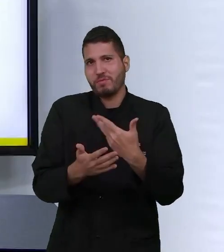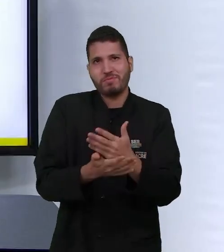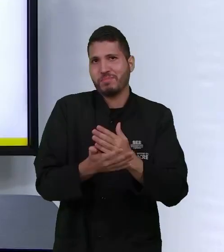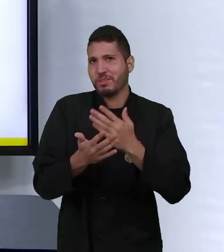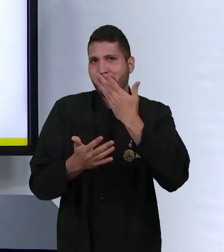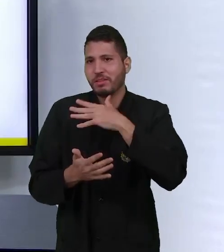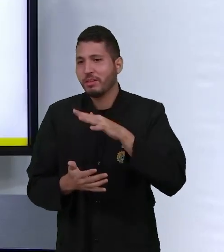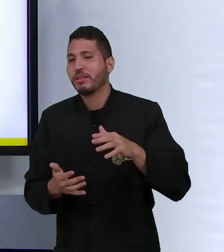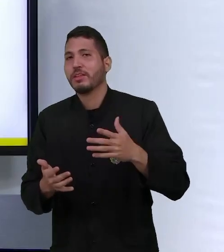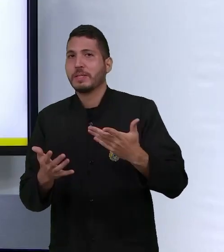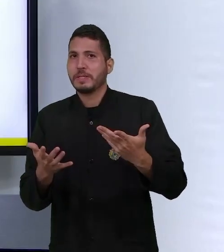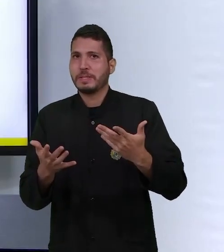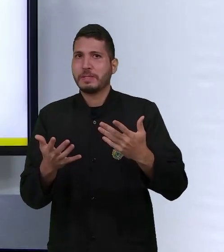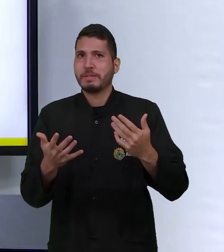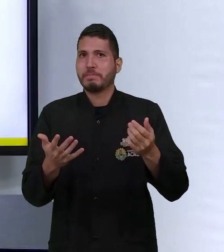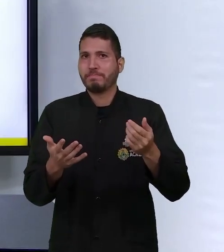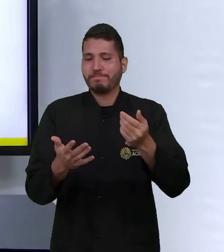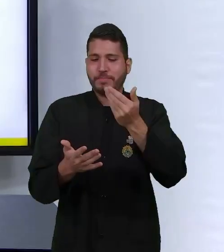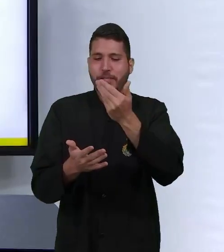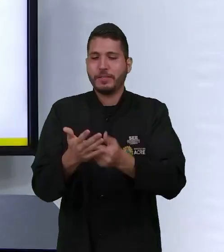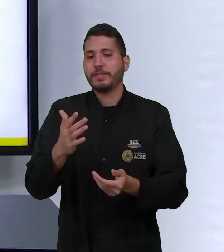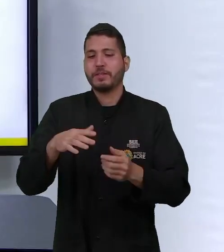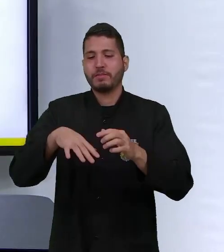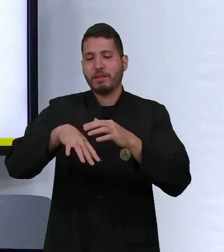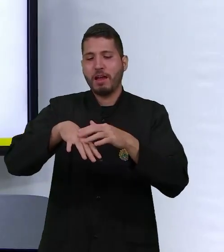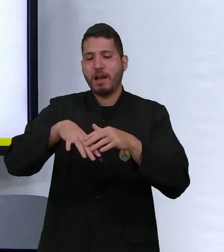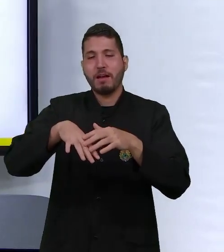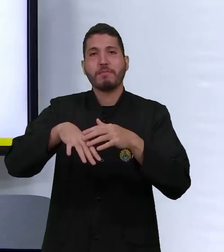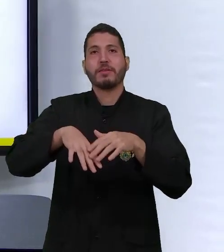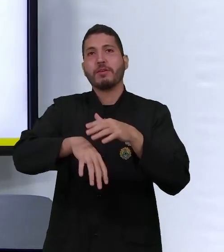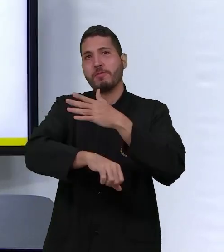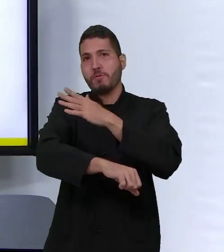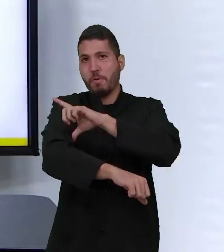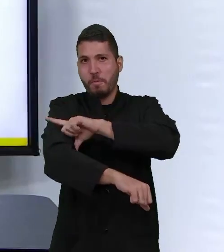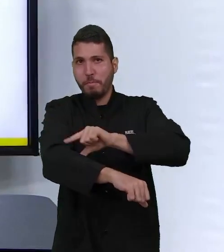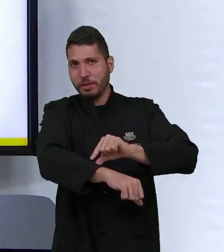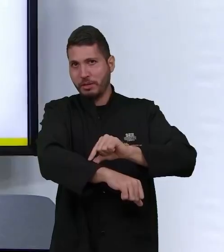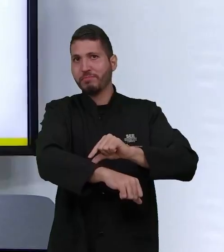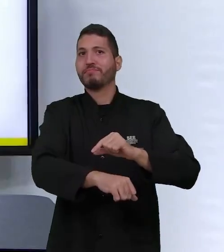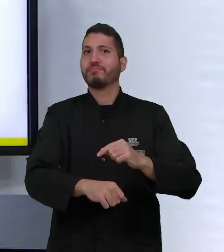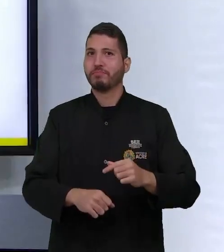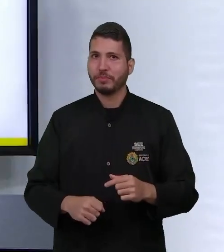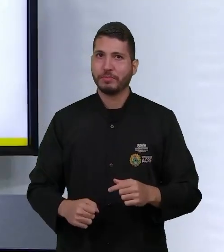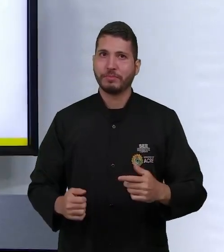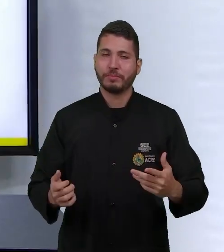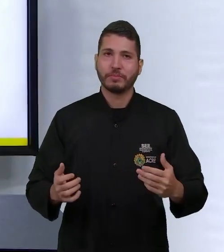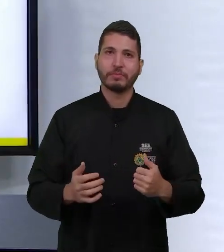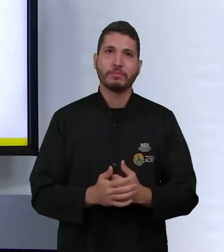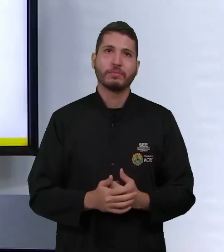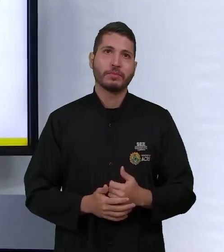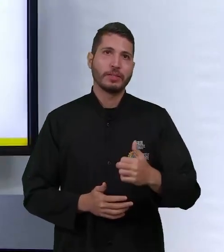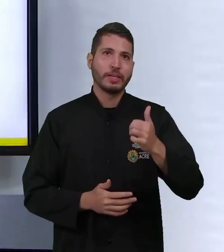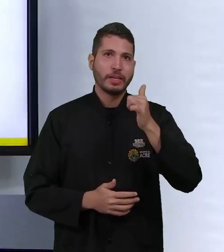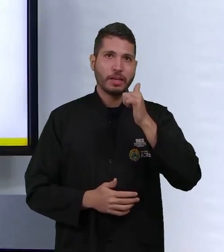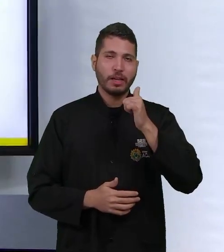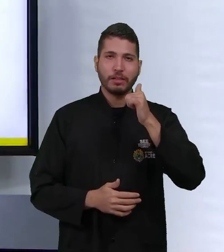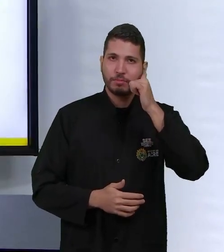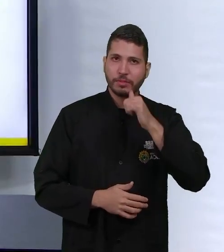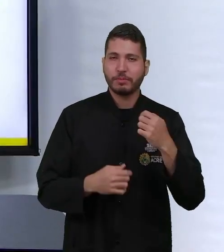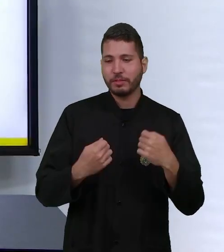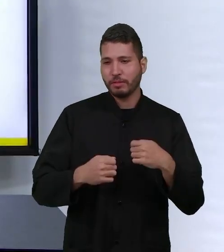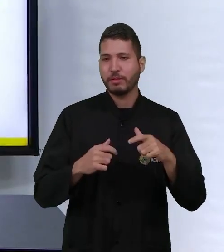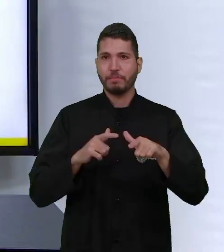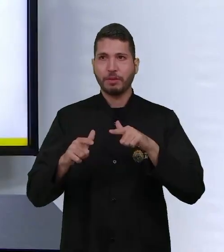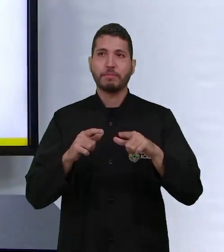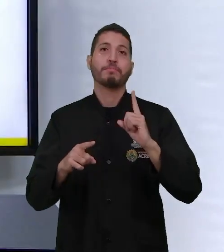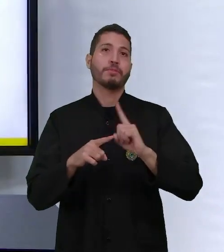mortas porque não sabiam manusear a máquina. As mulheres eram utilizadas porque os seus maridos eles não ganhavam o suficiente. Então